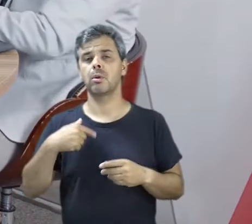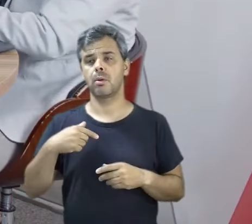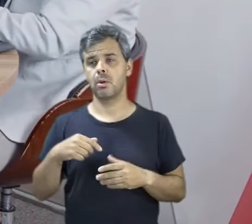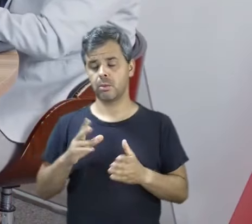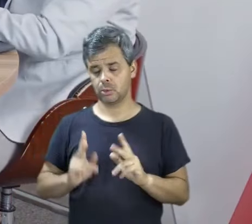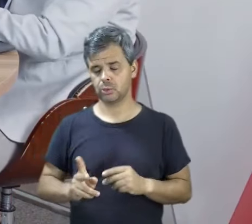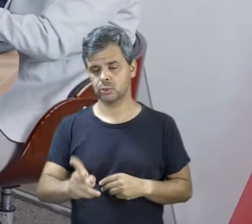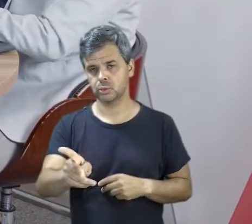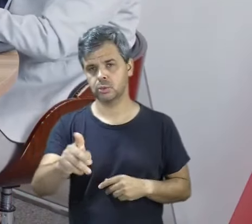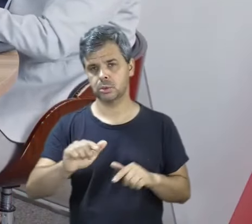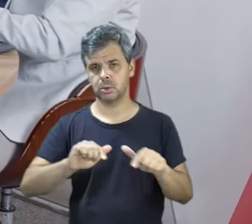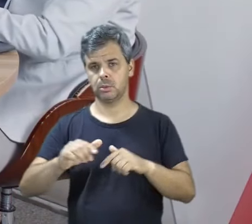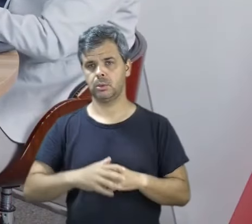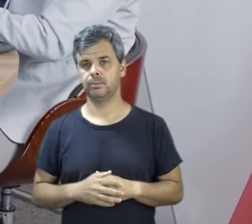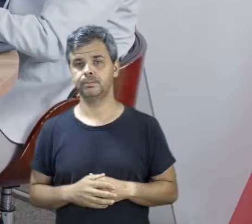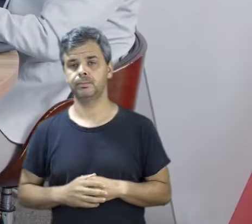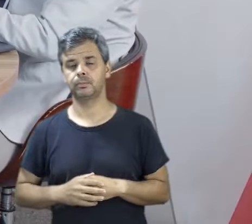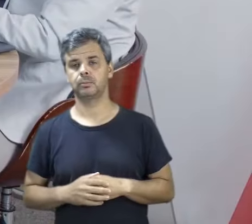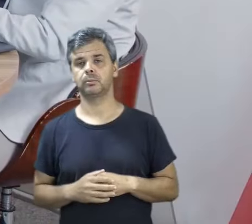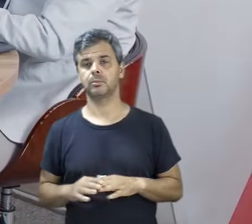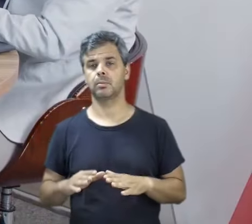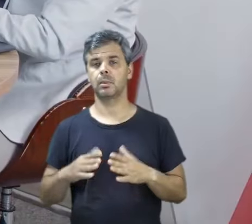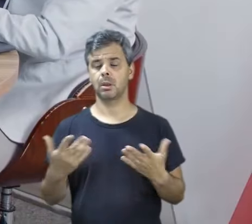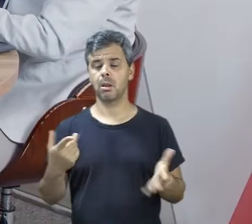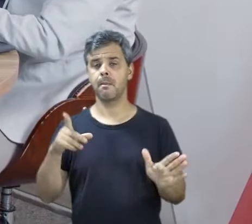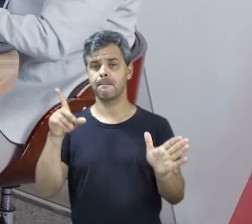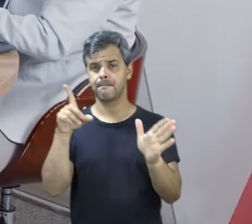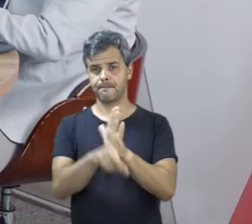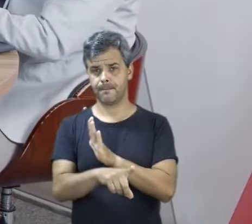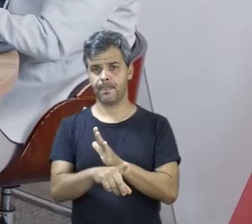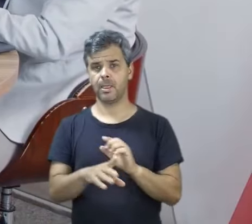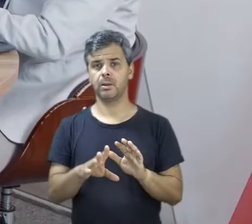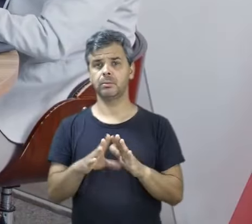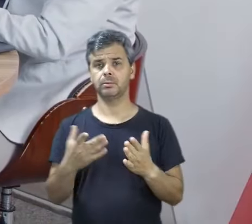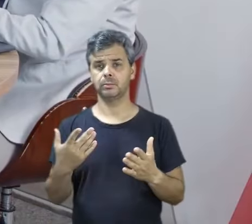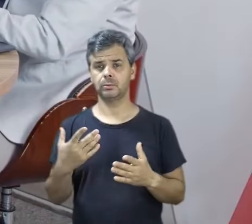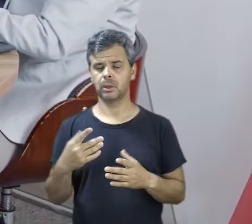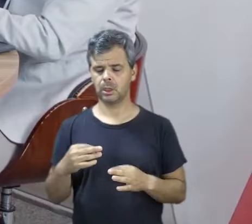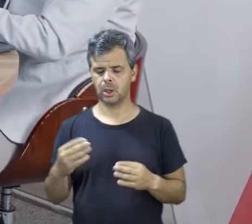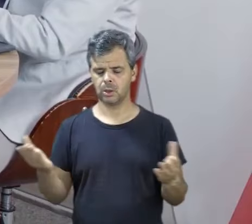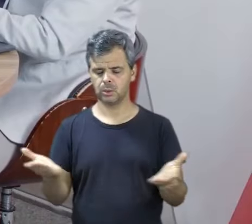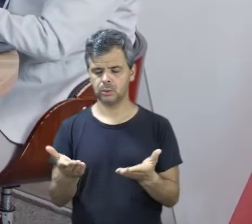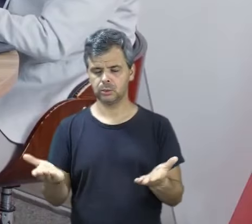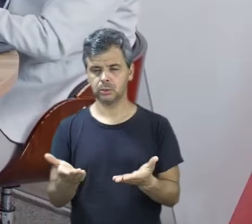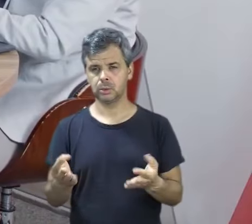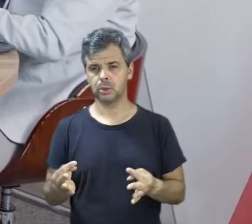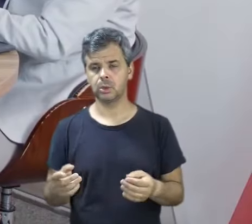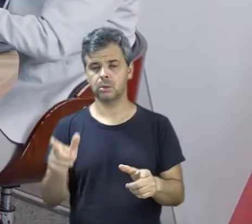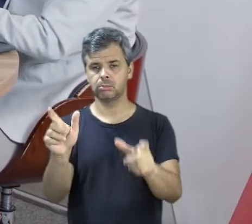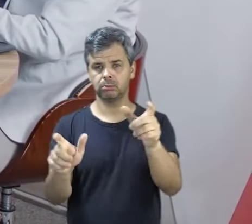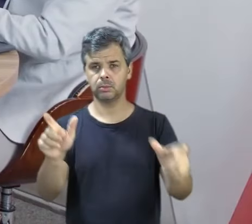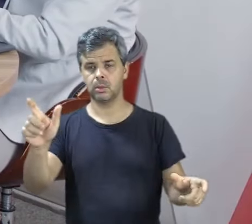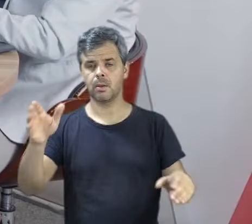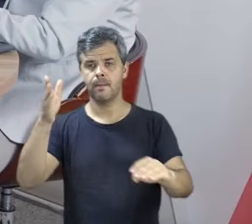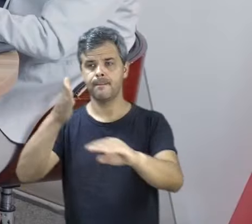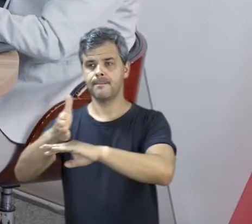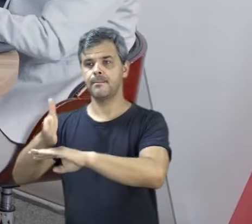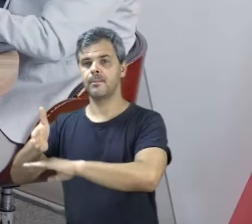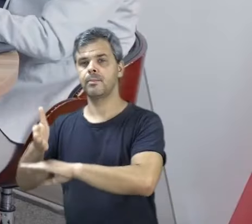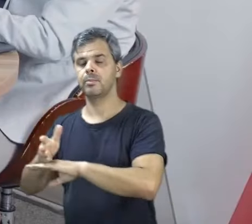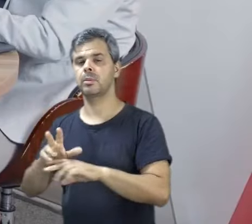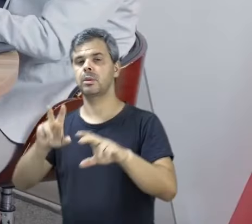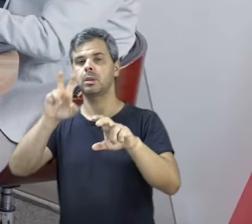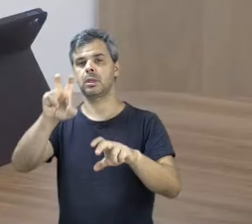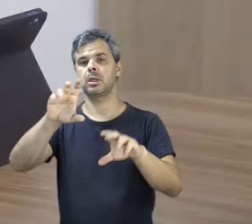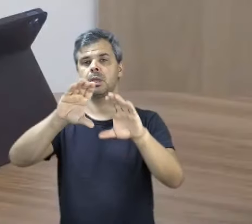dado continuidade a isso? Então, essa é a pergunta, né, que permeia hoje todas as pessoas que participaram daqui